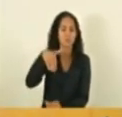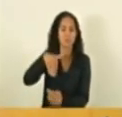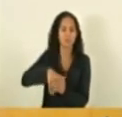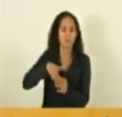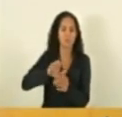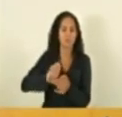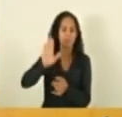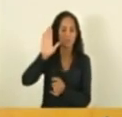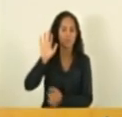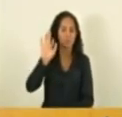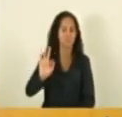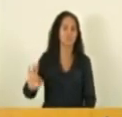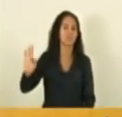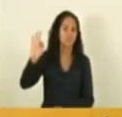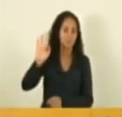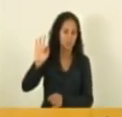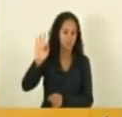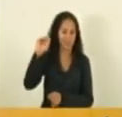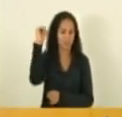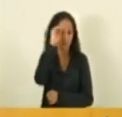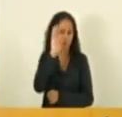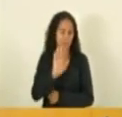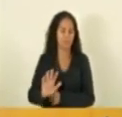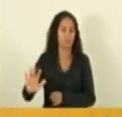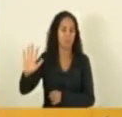eleições federais.